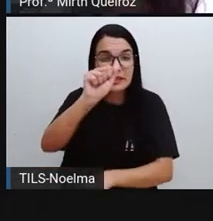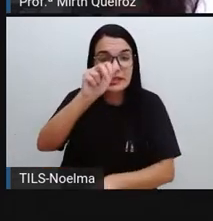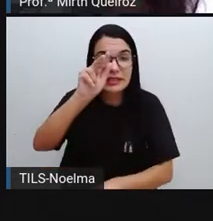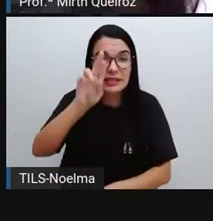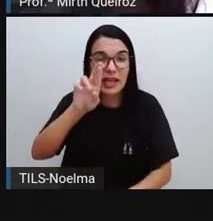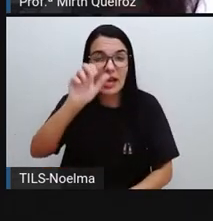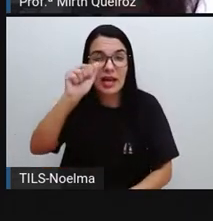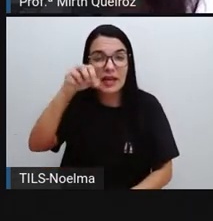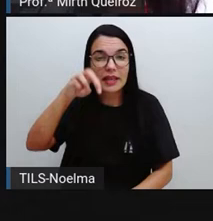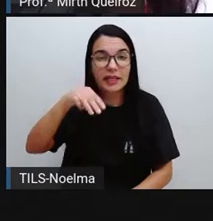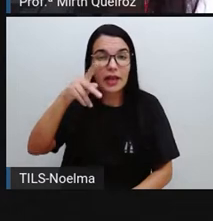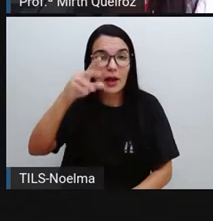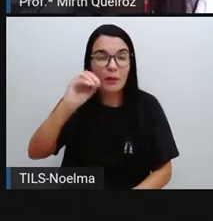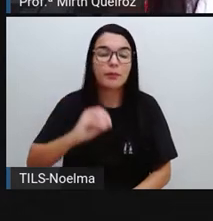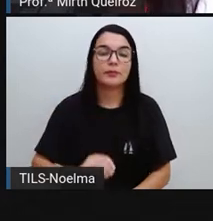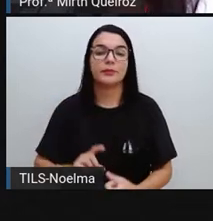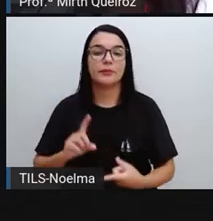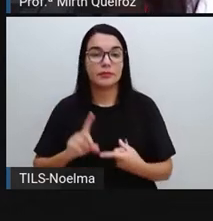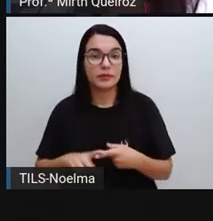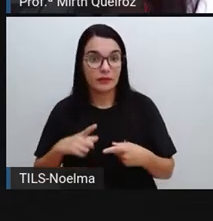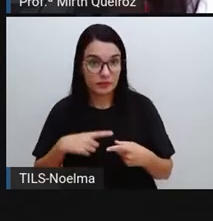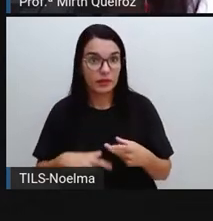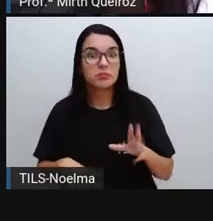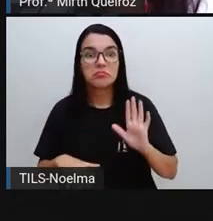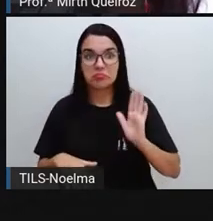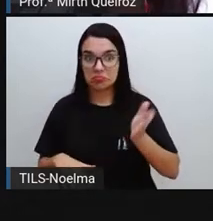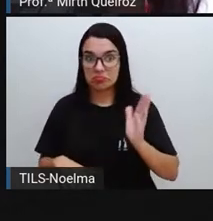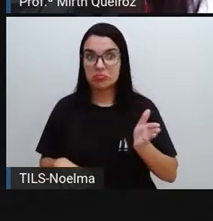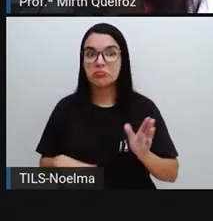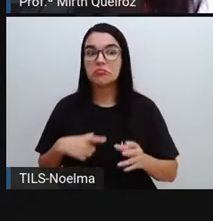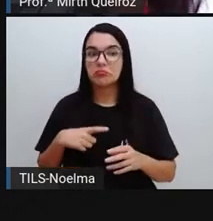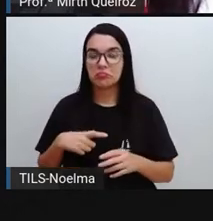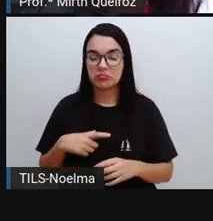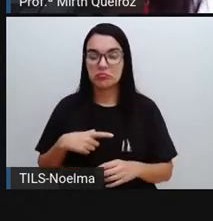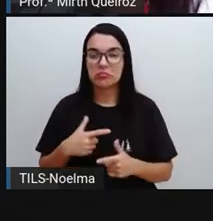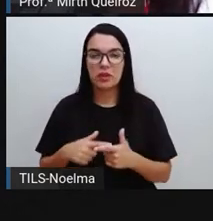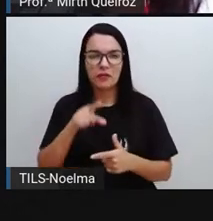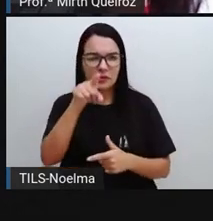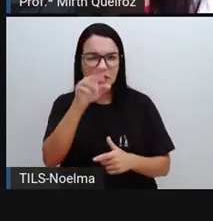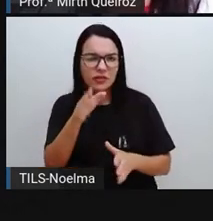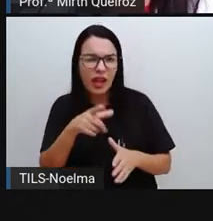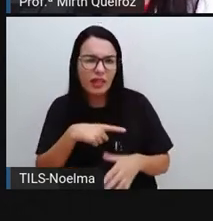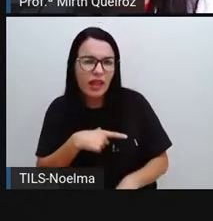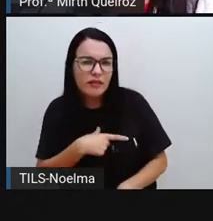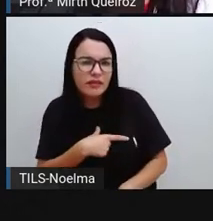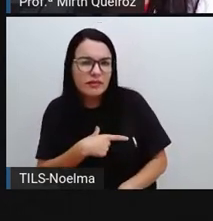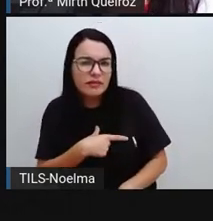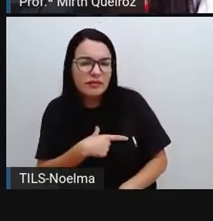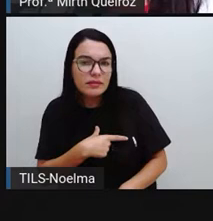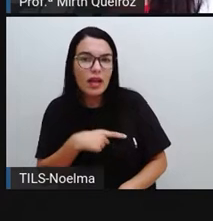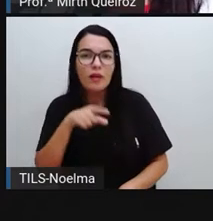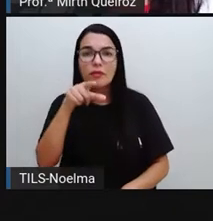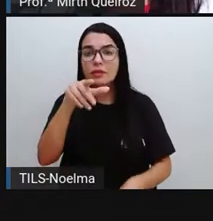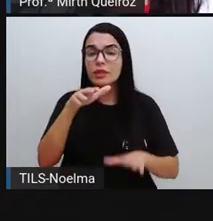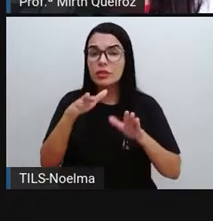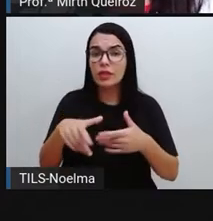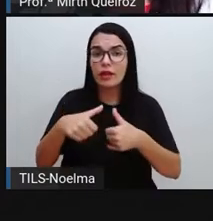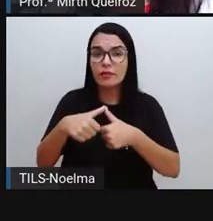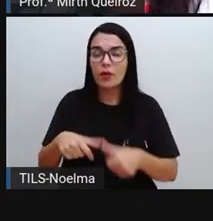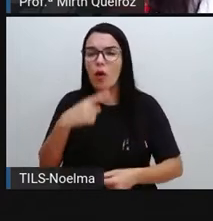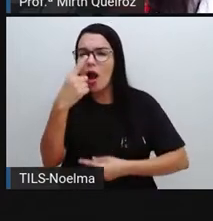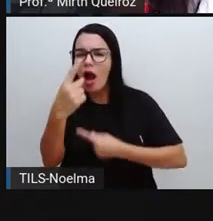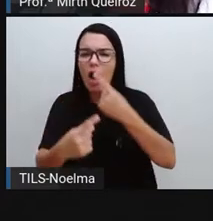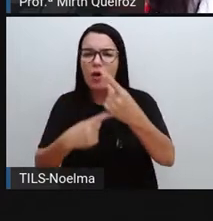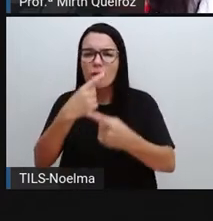doença que é causado por vírus. Então, já tive, sim, doenças causadas por vírus. E você já teve? Você já ficou alguma